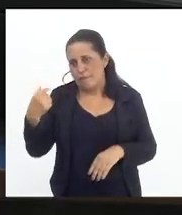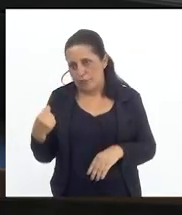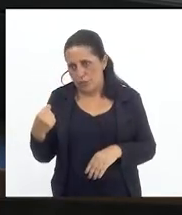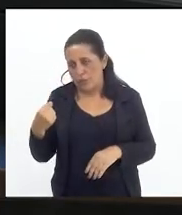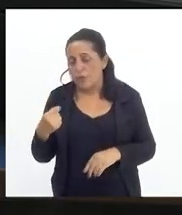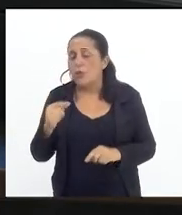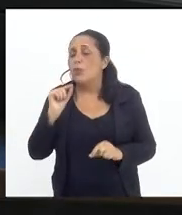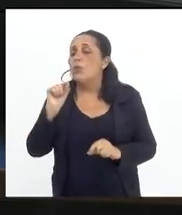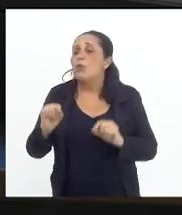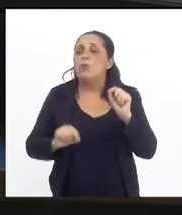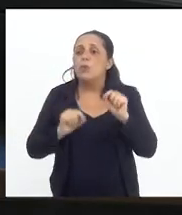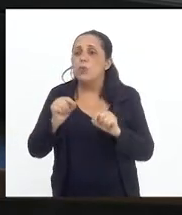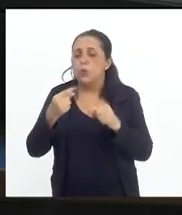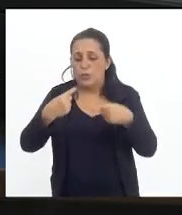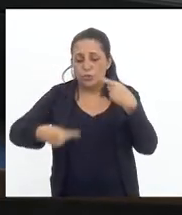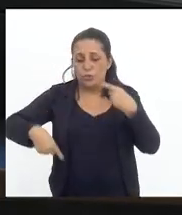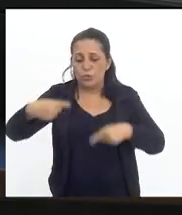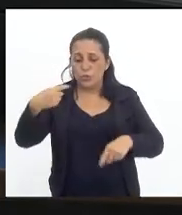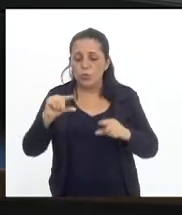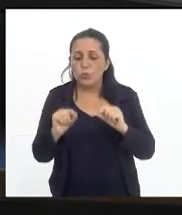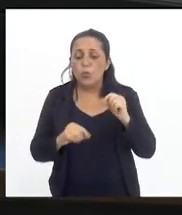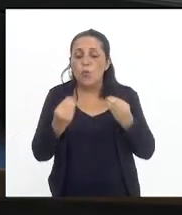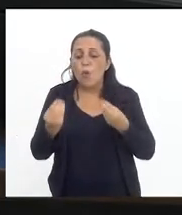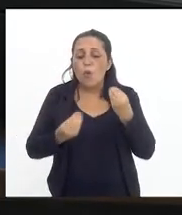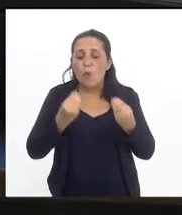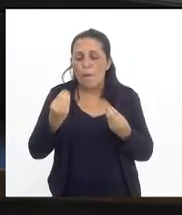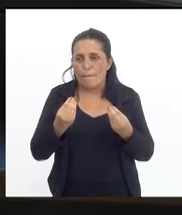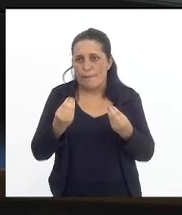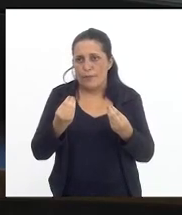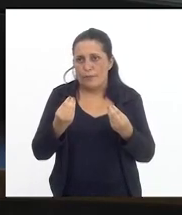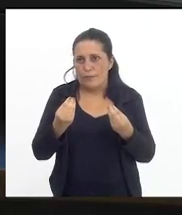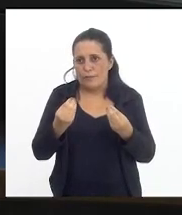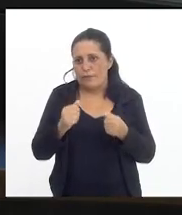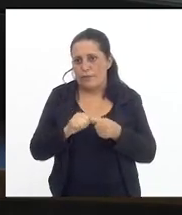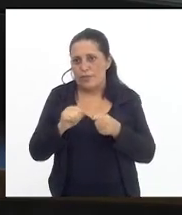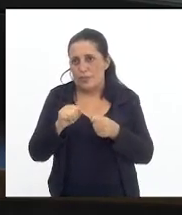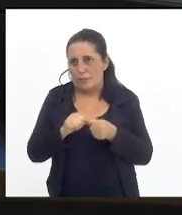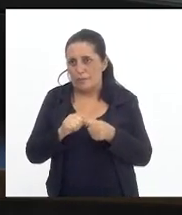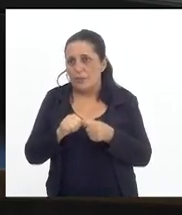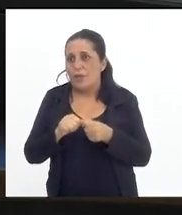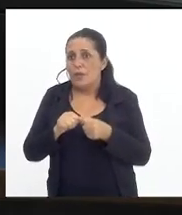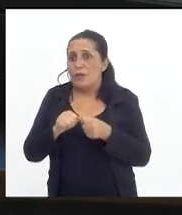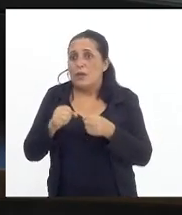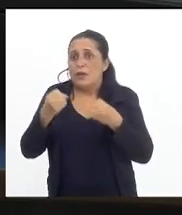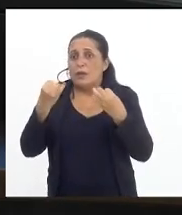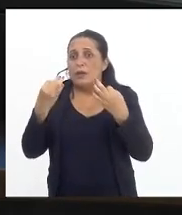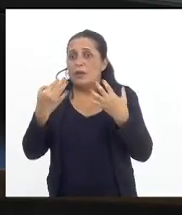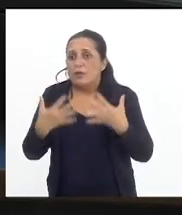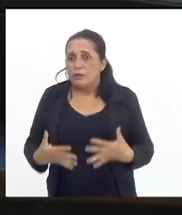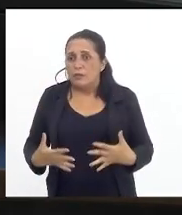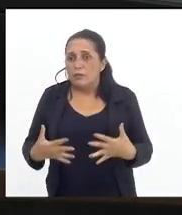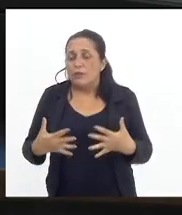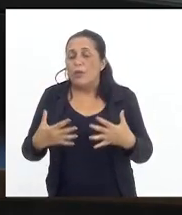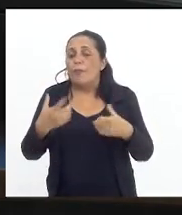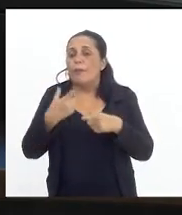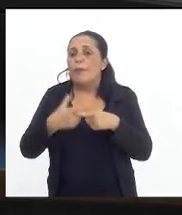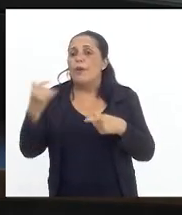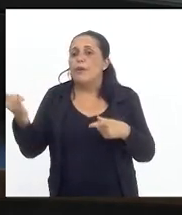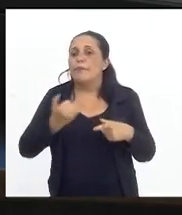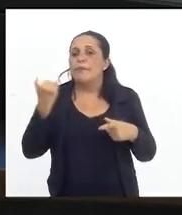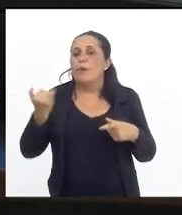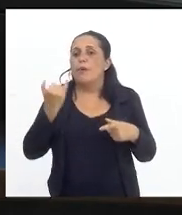o que a gente discute hoje é como fazer isso e falo isso pelo seguinte é